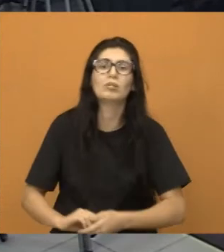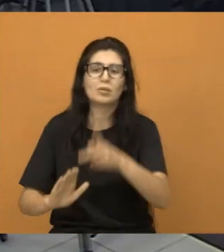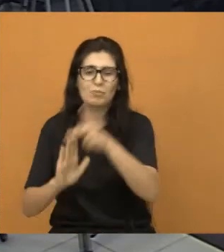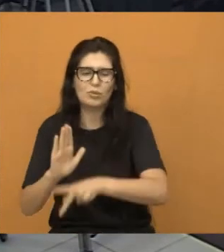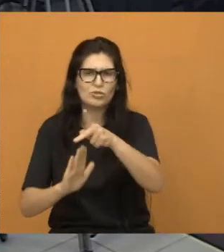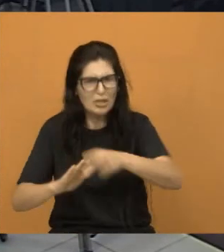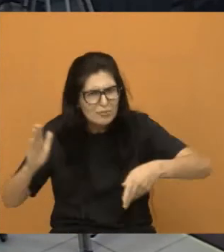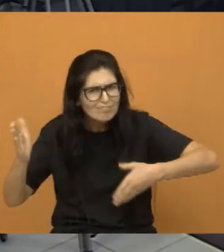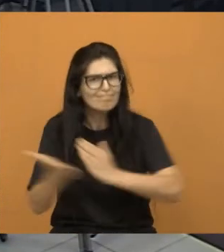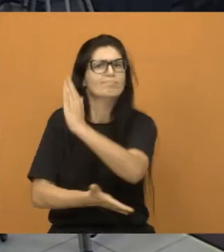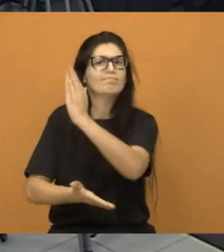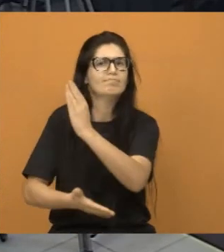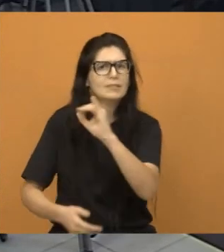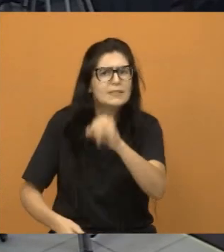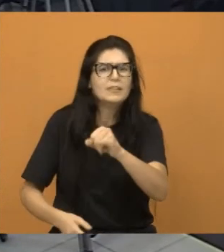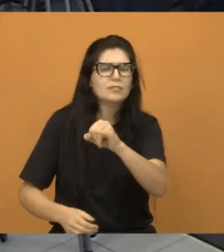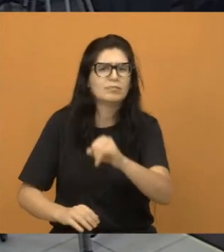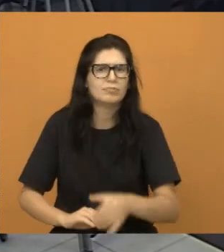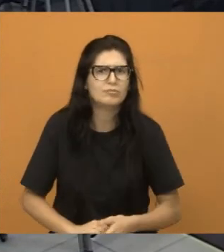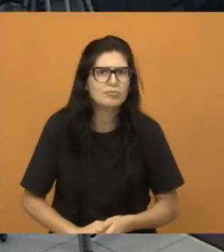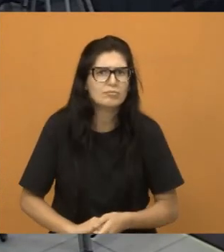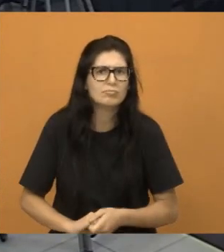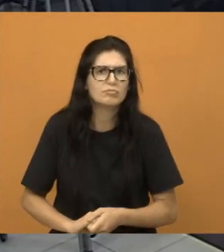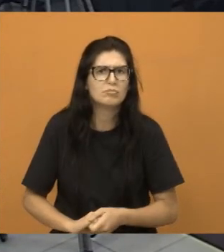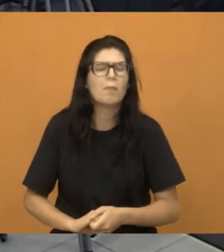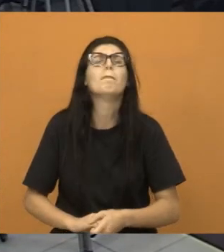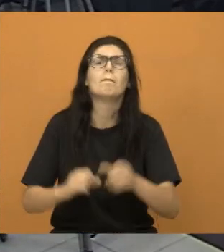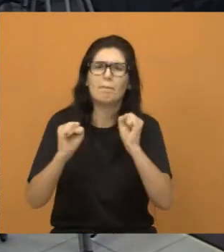mais projetos a serem apreciados na ordem do dia.